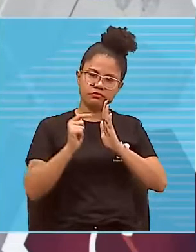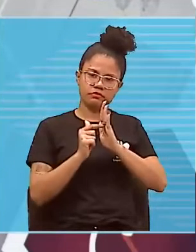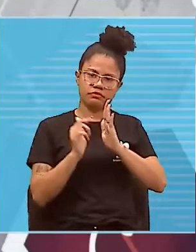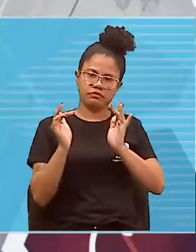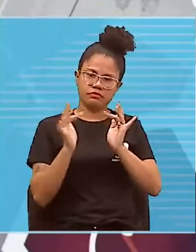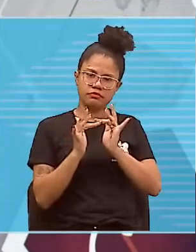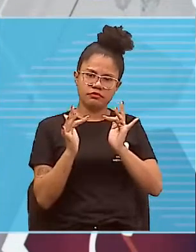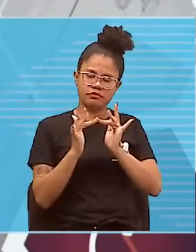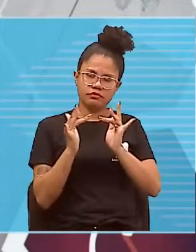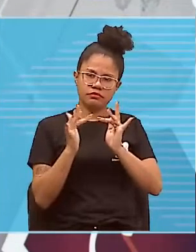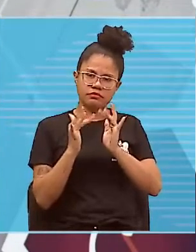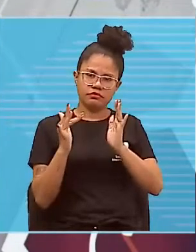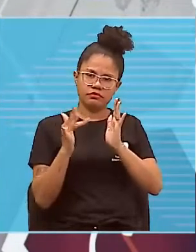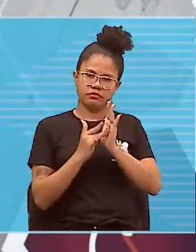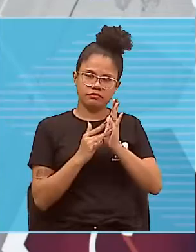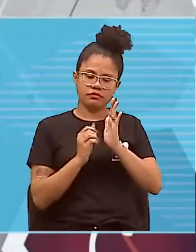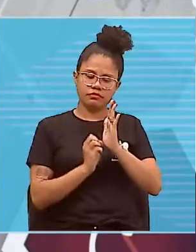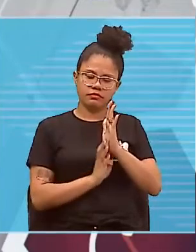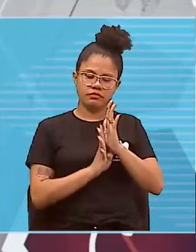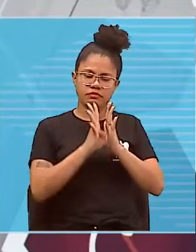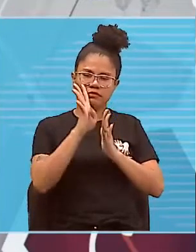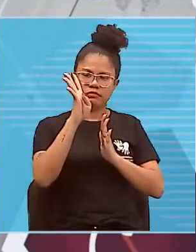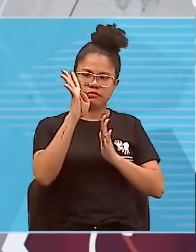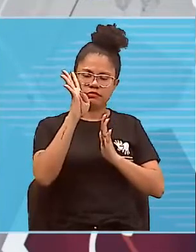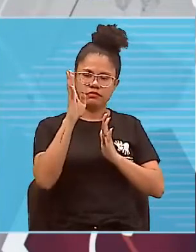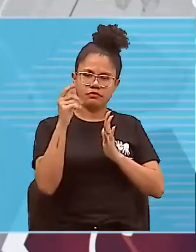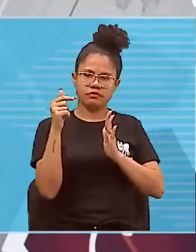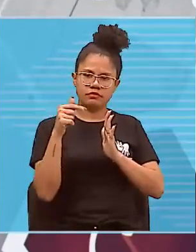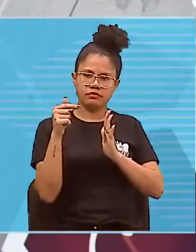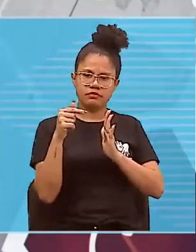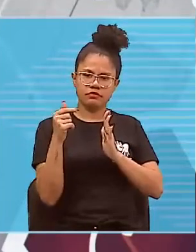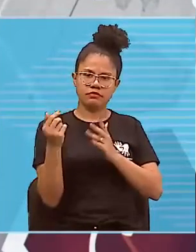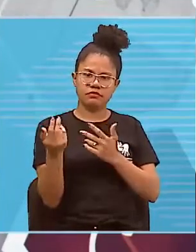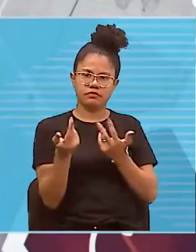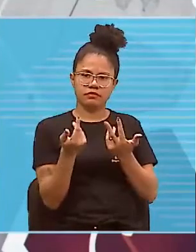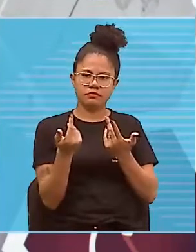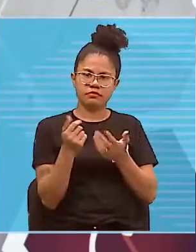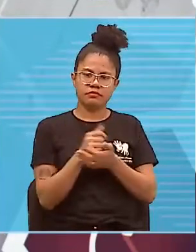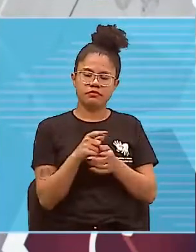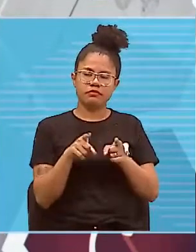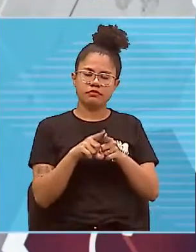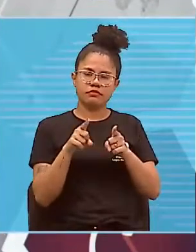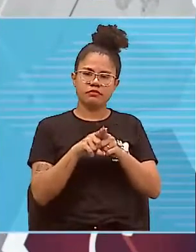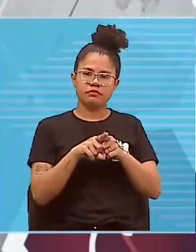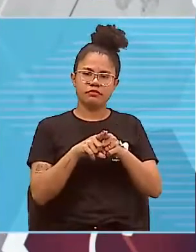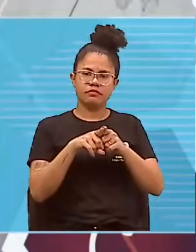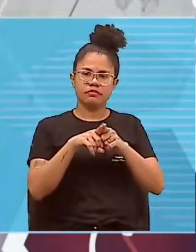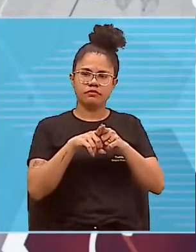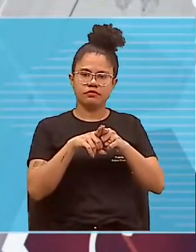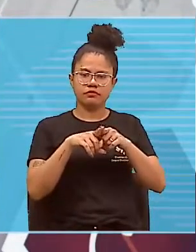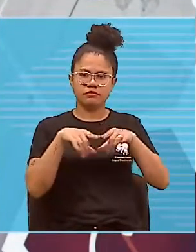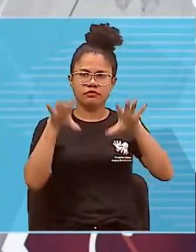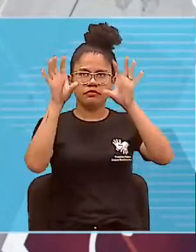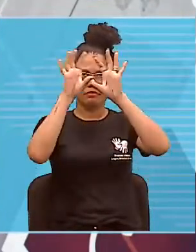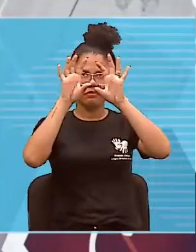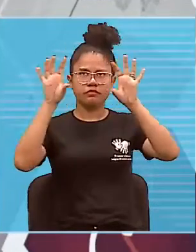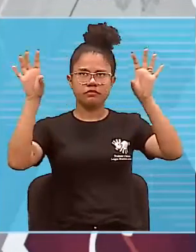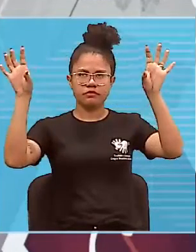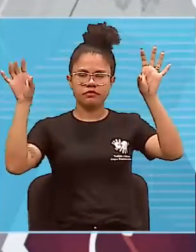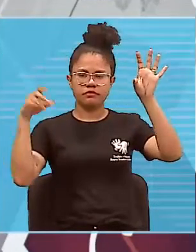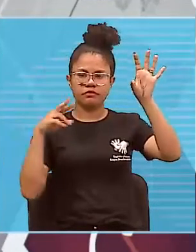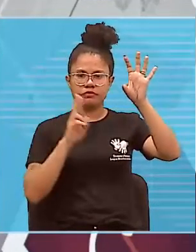da água ela forma esse mesmo Fenômeno na nossa atmosfera que a gente chama